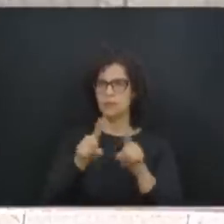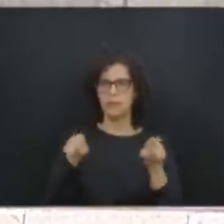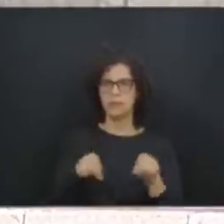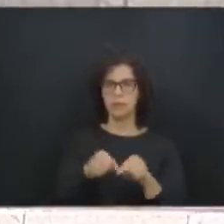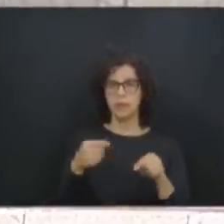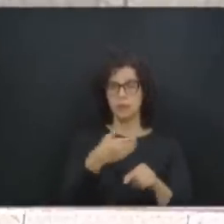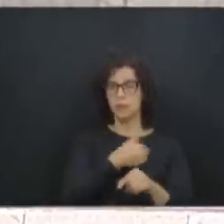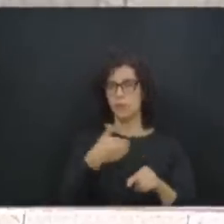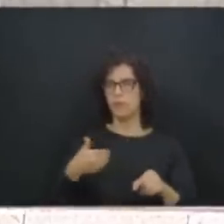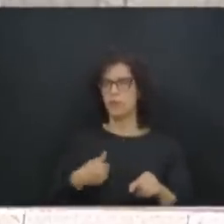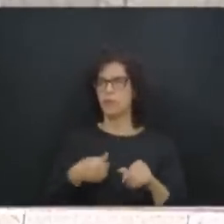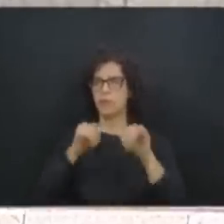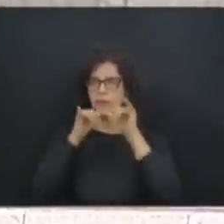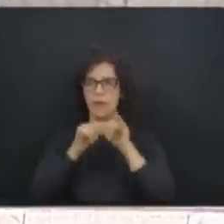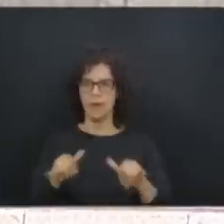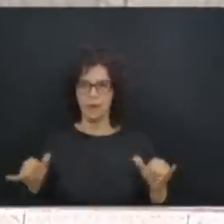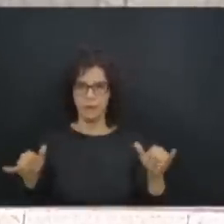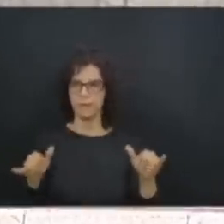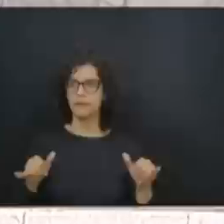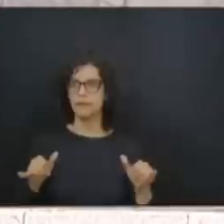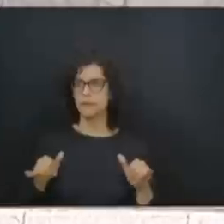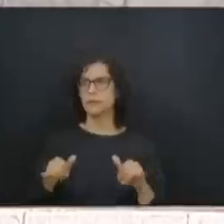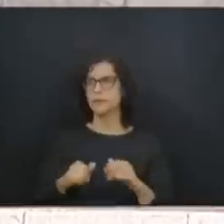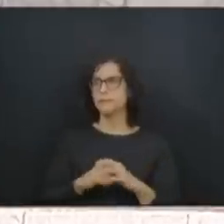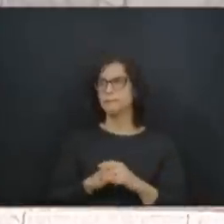do gabinete do governador com única